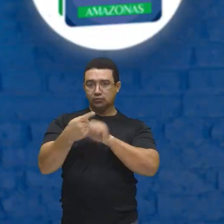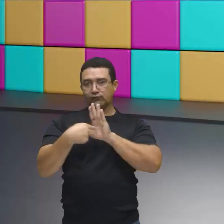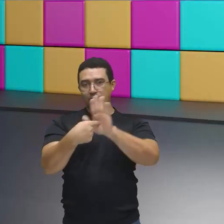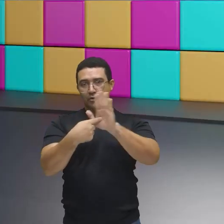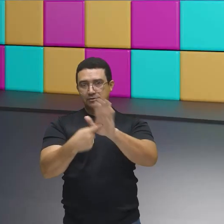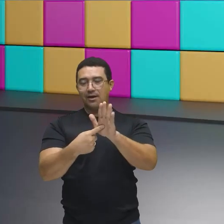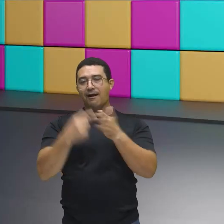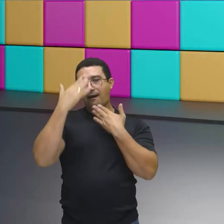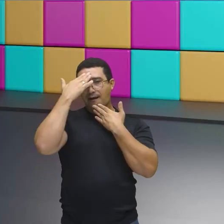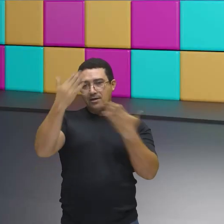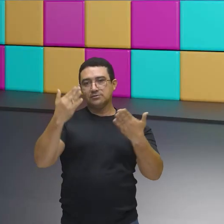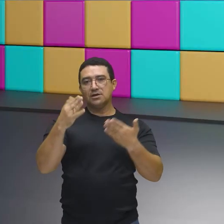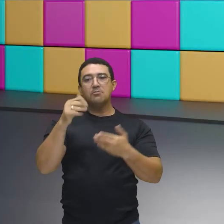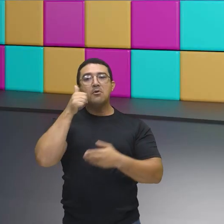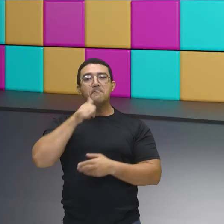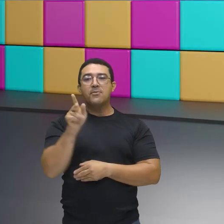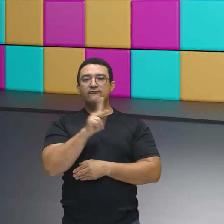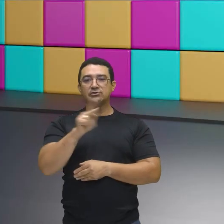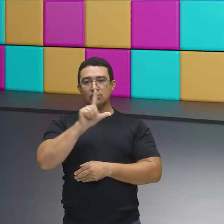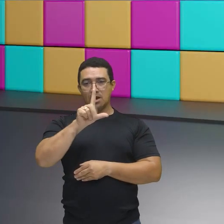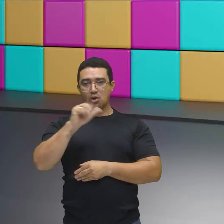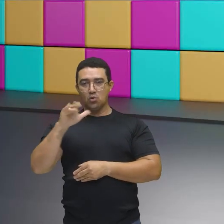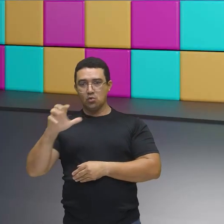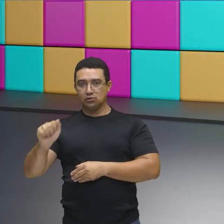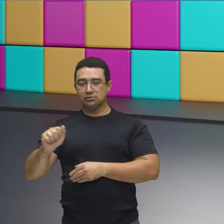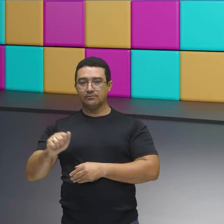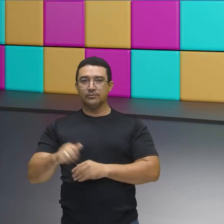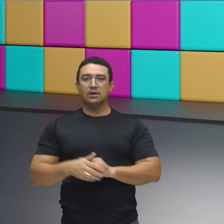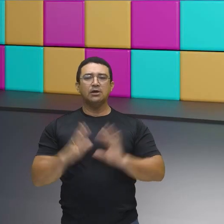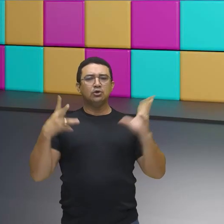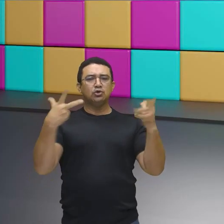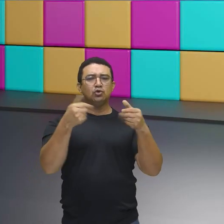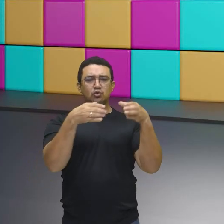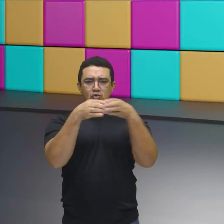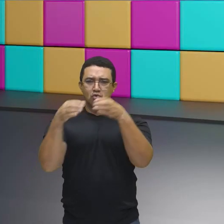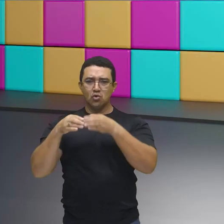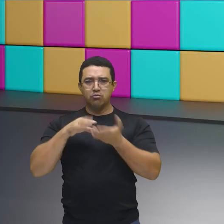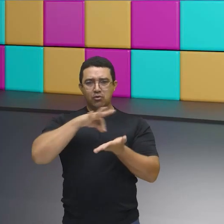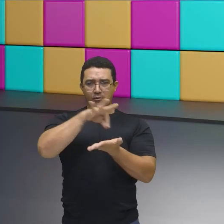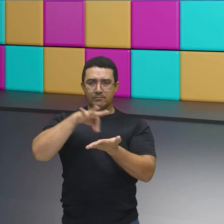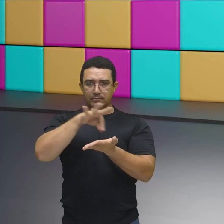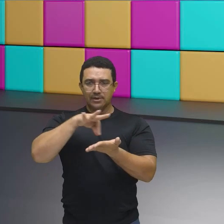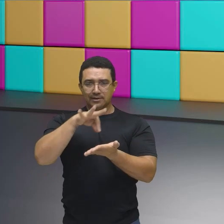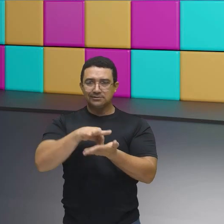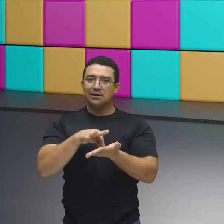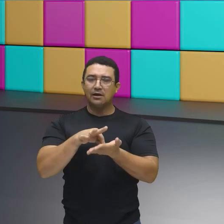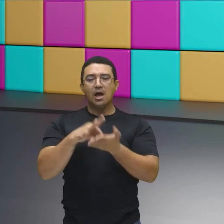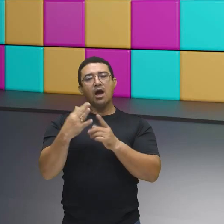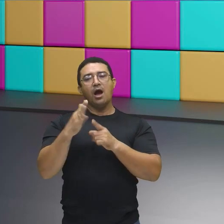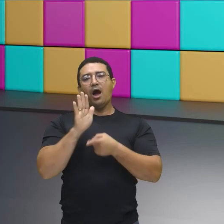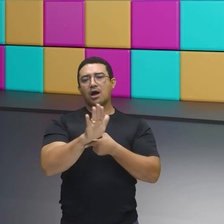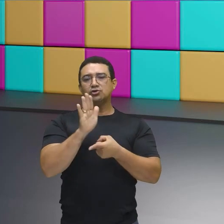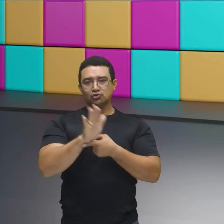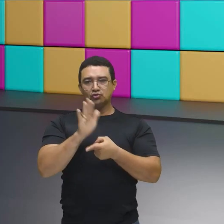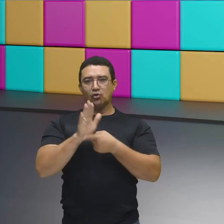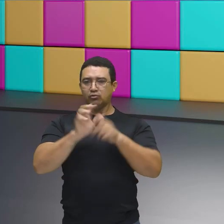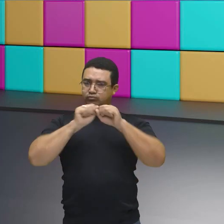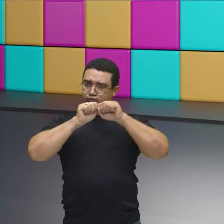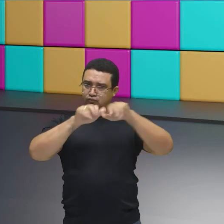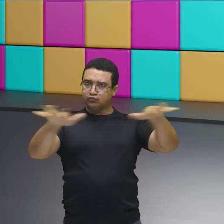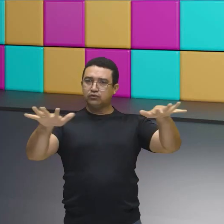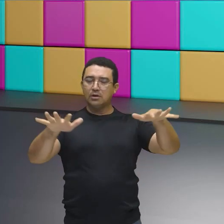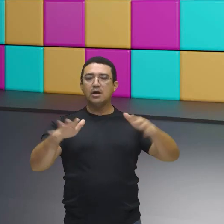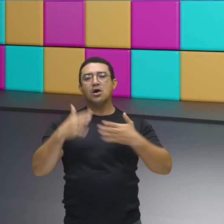Lúcia Regina, muito obrigada, professora, e toda a equipe do Centro de Mídias que nos ajudou a fazer essa transmissão.